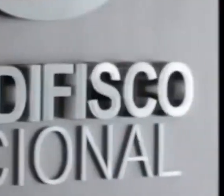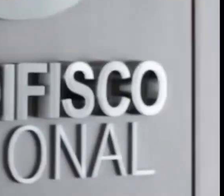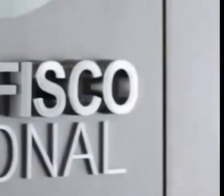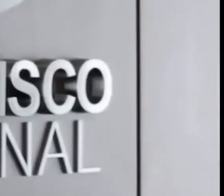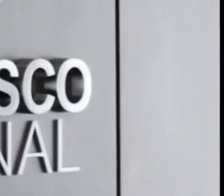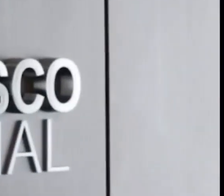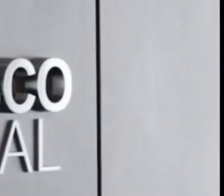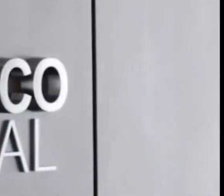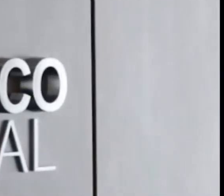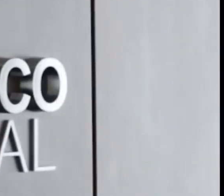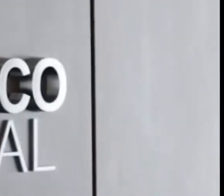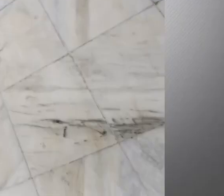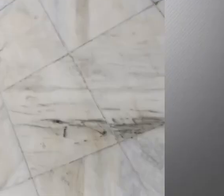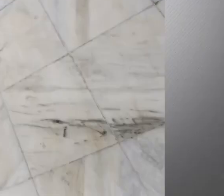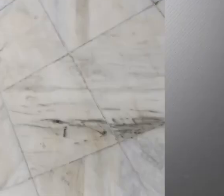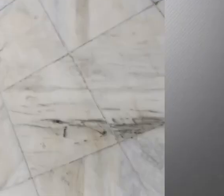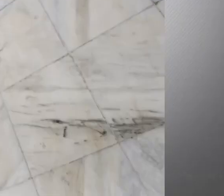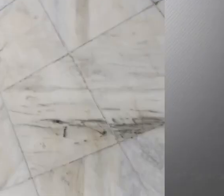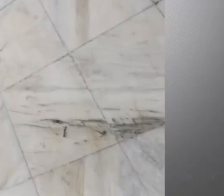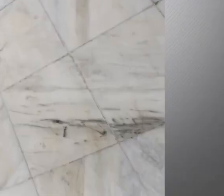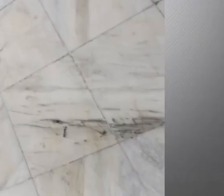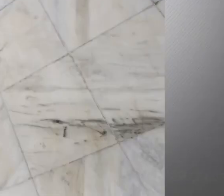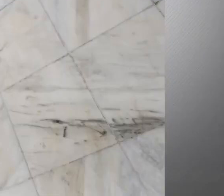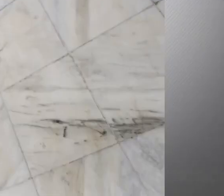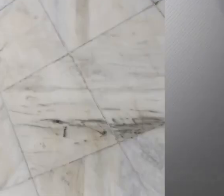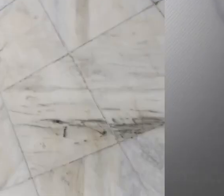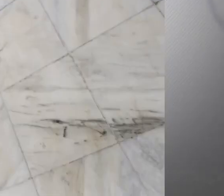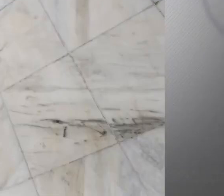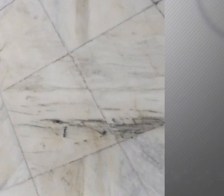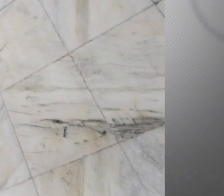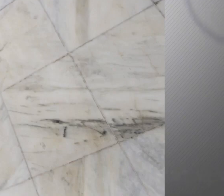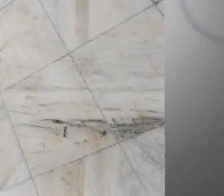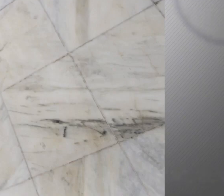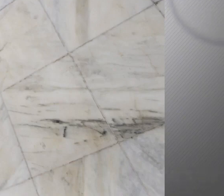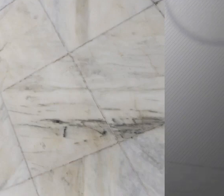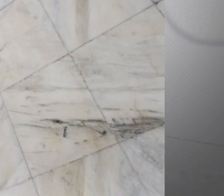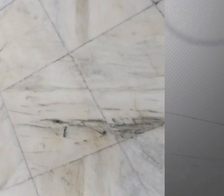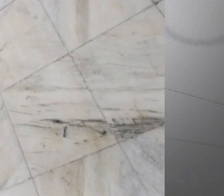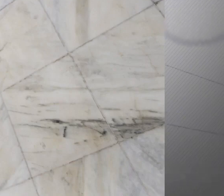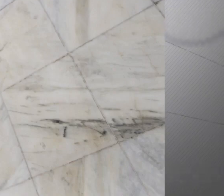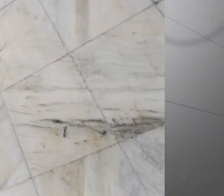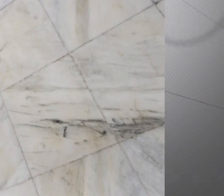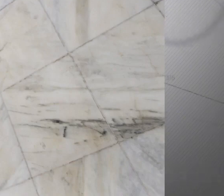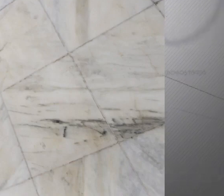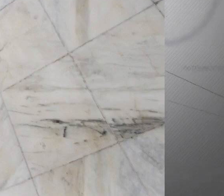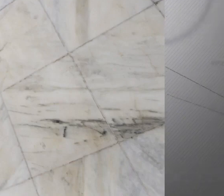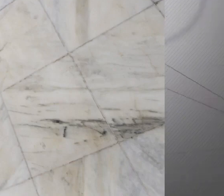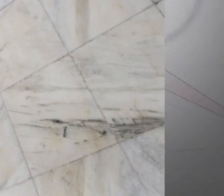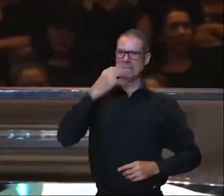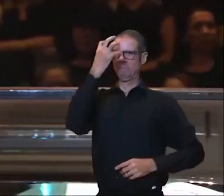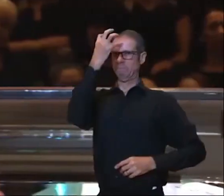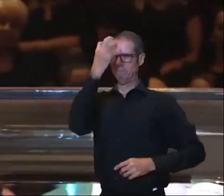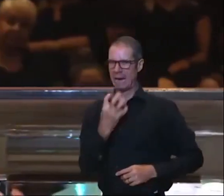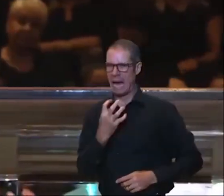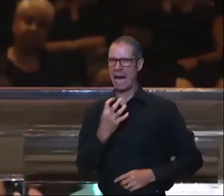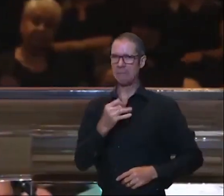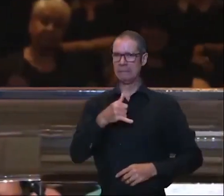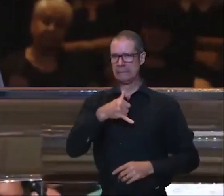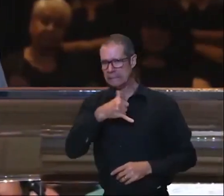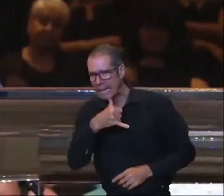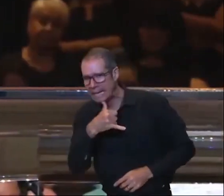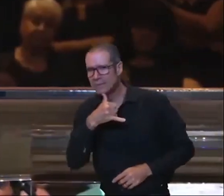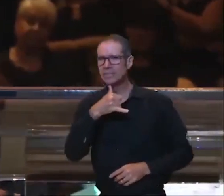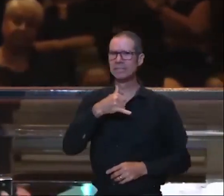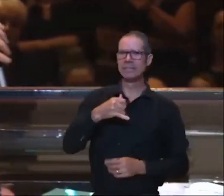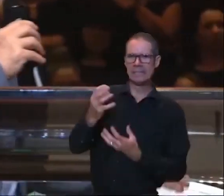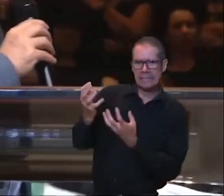e produzem efeitos danosos nas contas da Seguridade Social no ano passado a lista pública de devedores inscritos